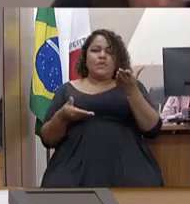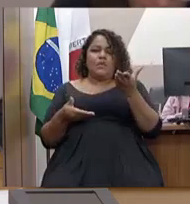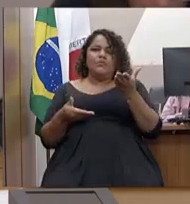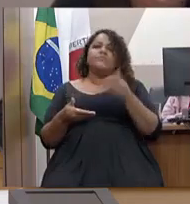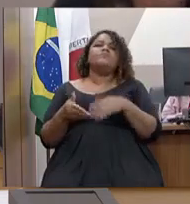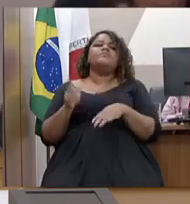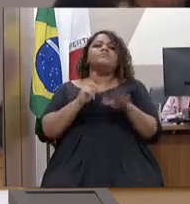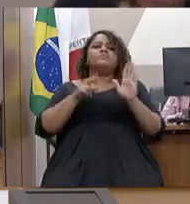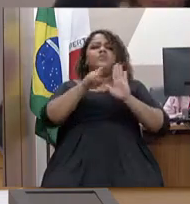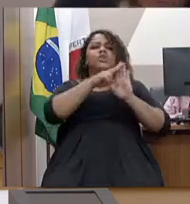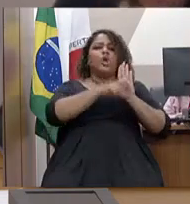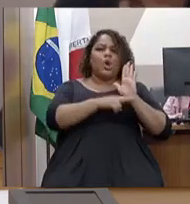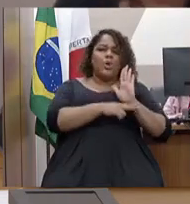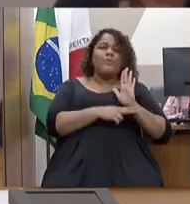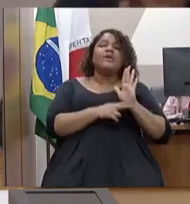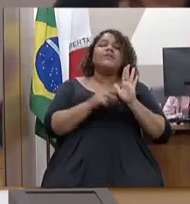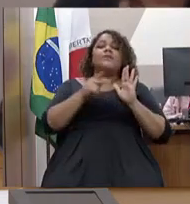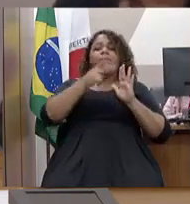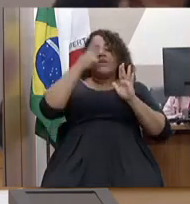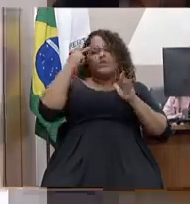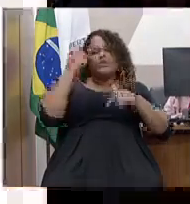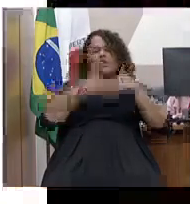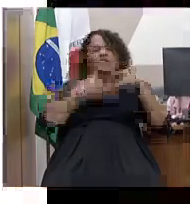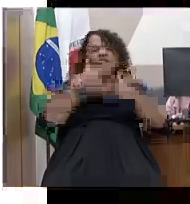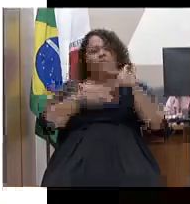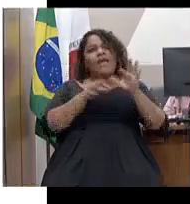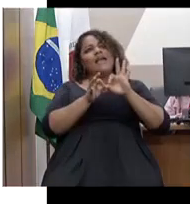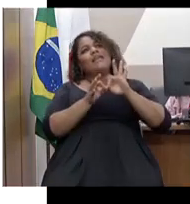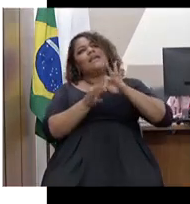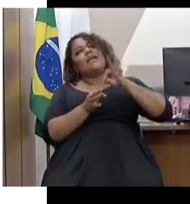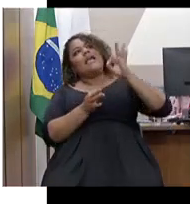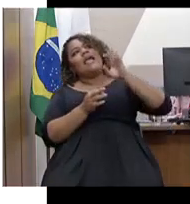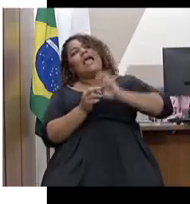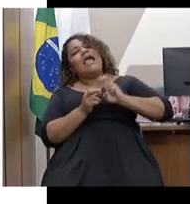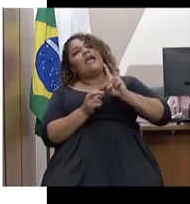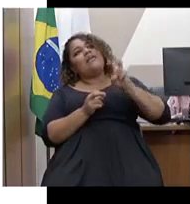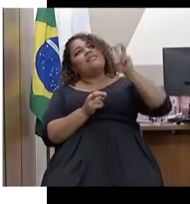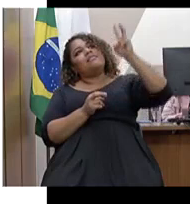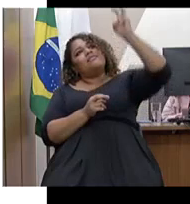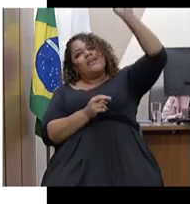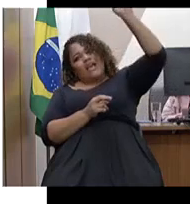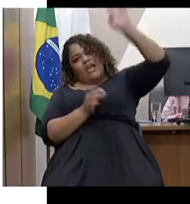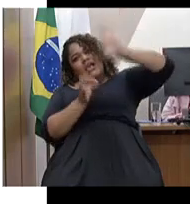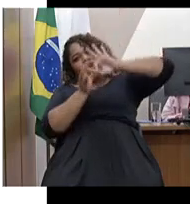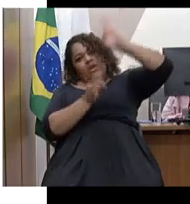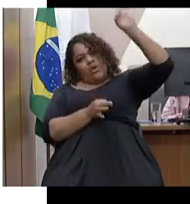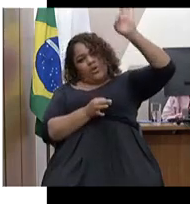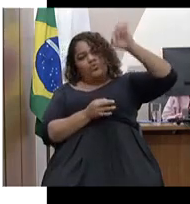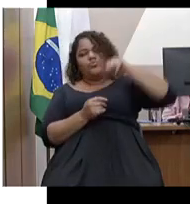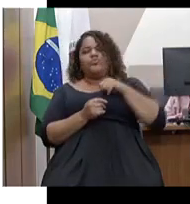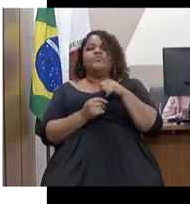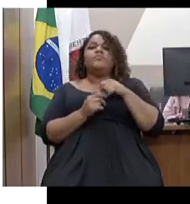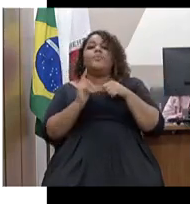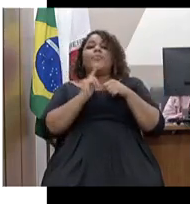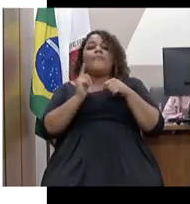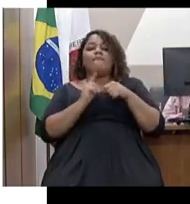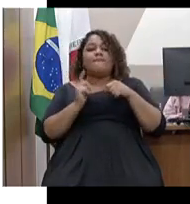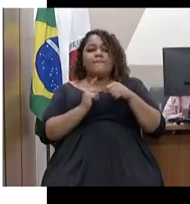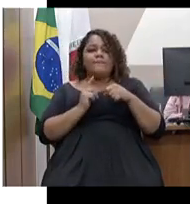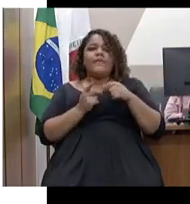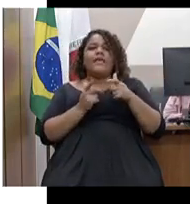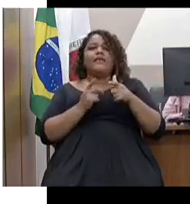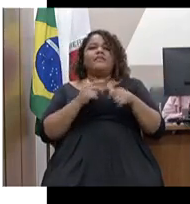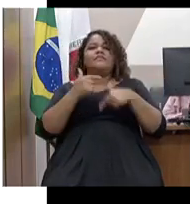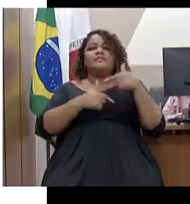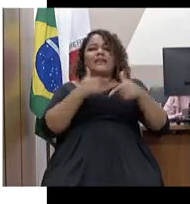nomes específicas para a questão de frigoríficos por exemplo a questão de supermercados a questão de telemarketing então é muito importante